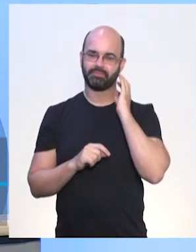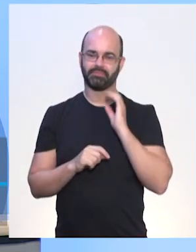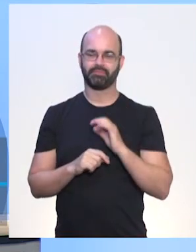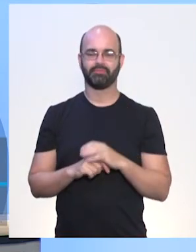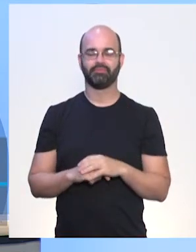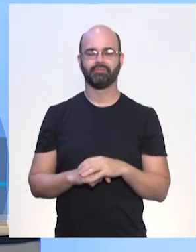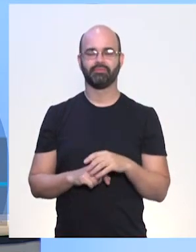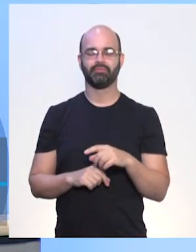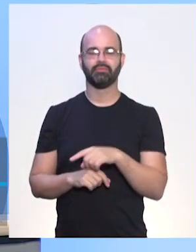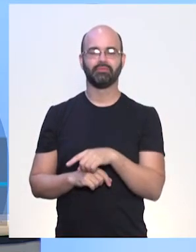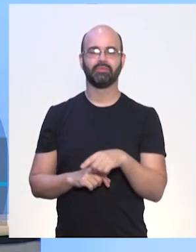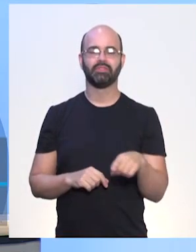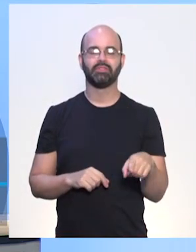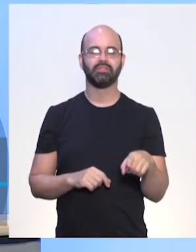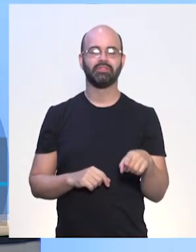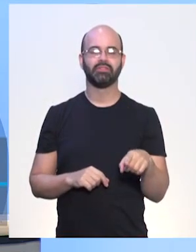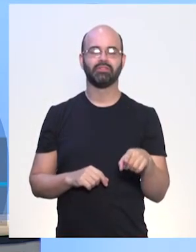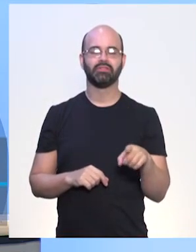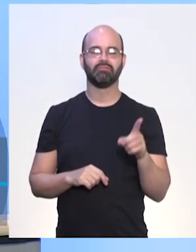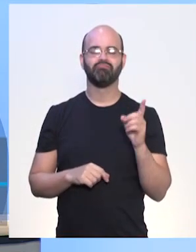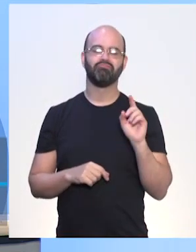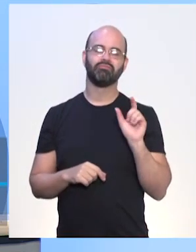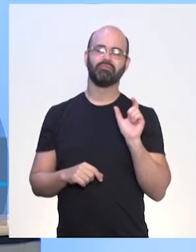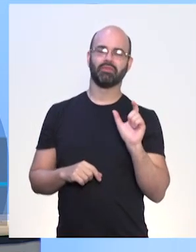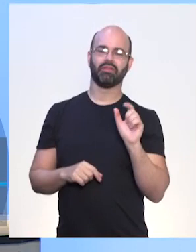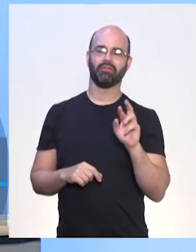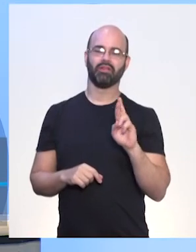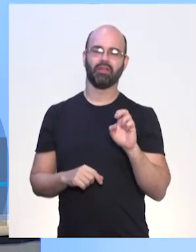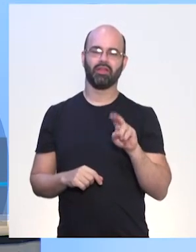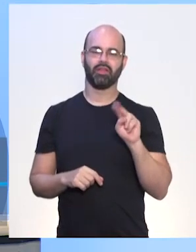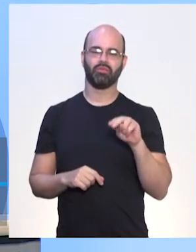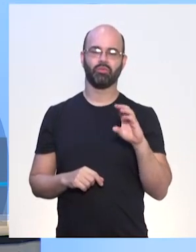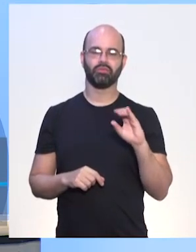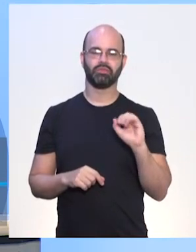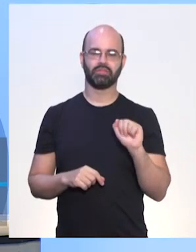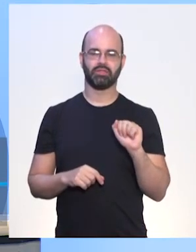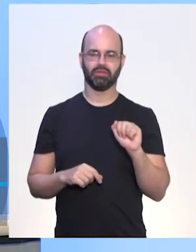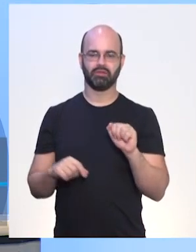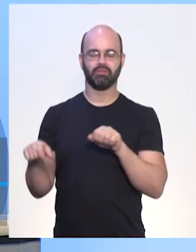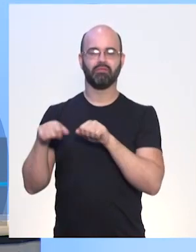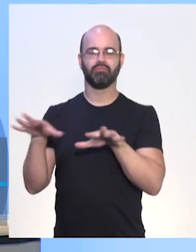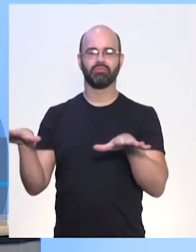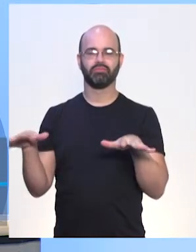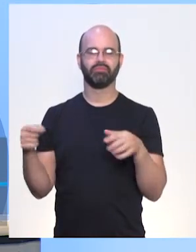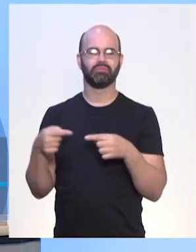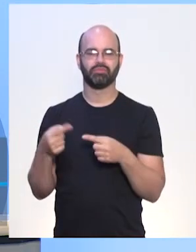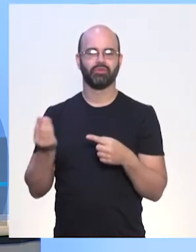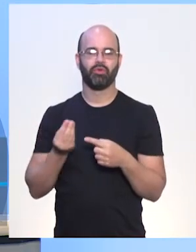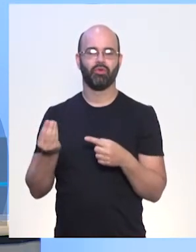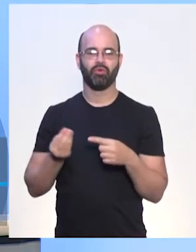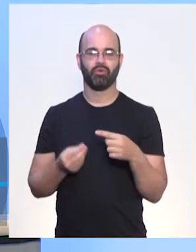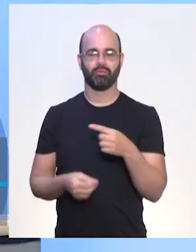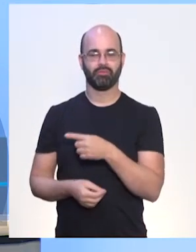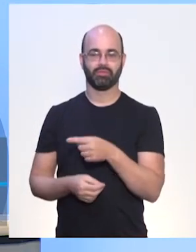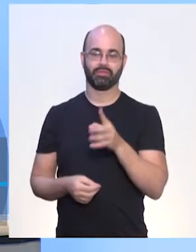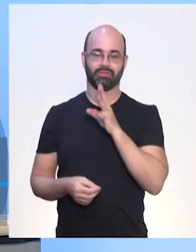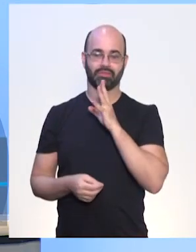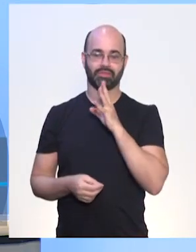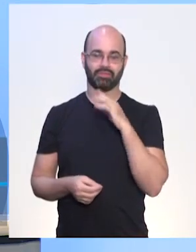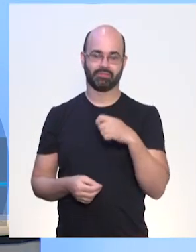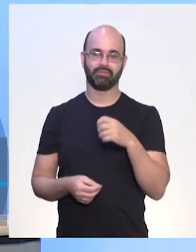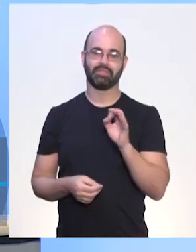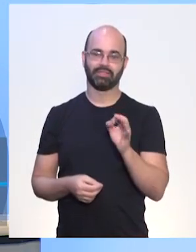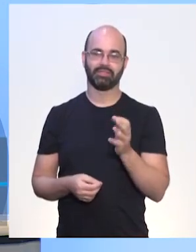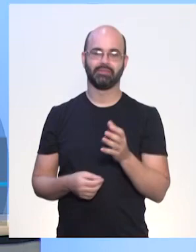pouquinho o que essa renúncia tinha ver com essa explosão certo Janaína